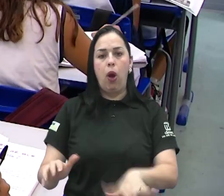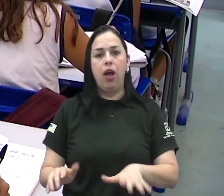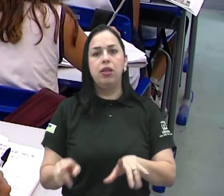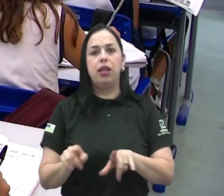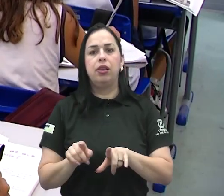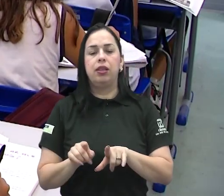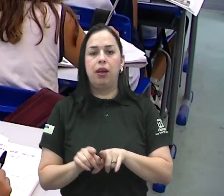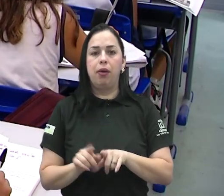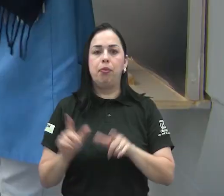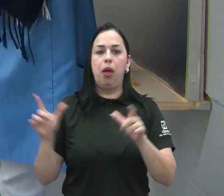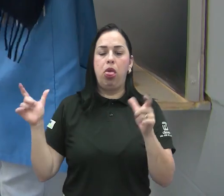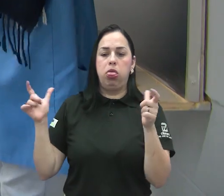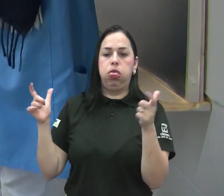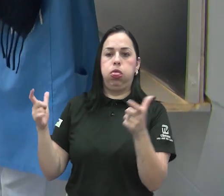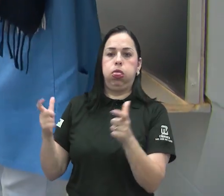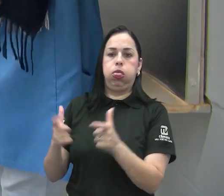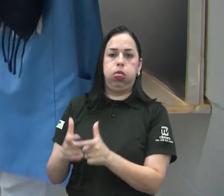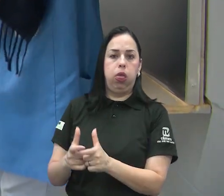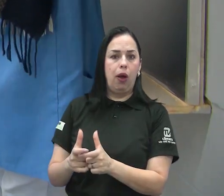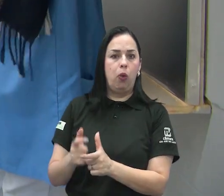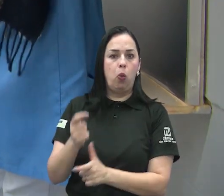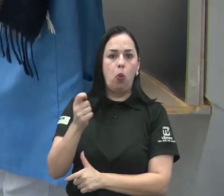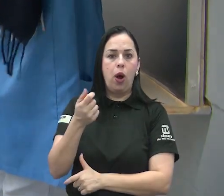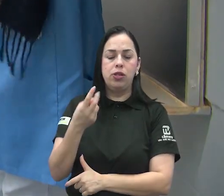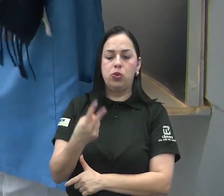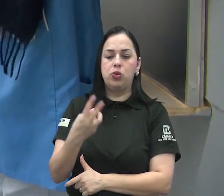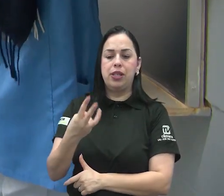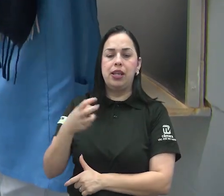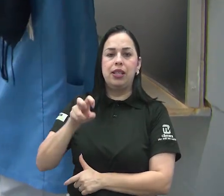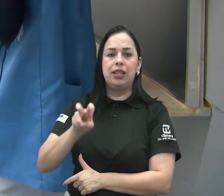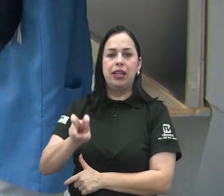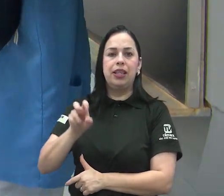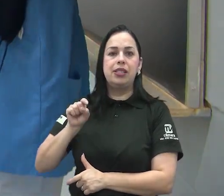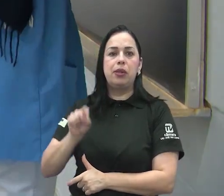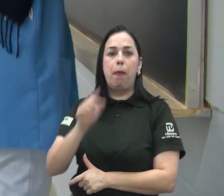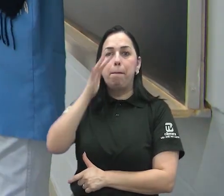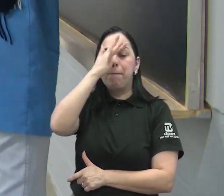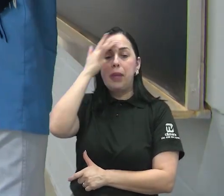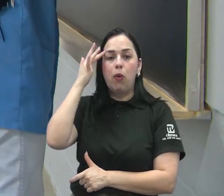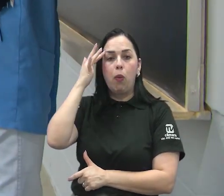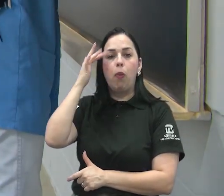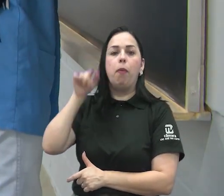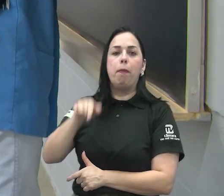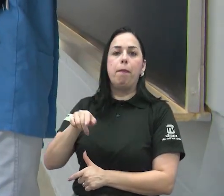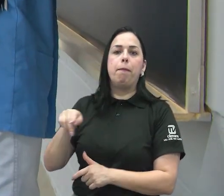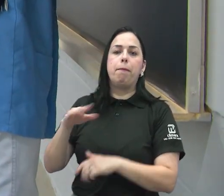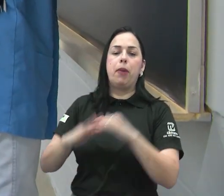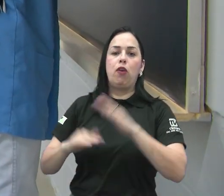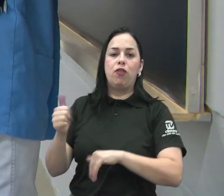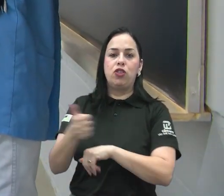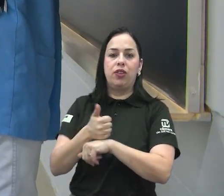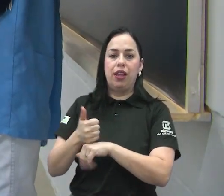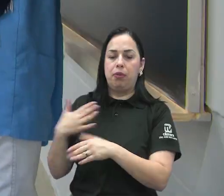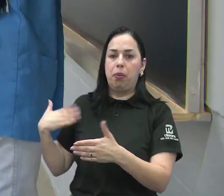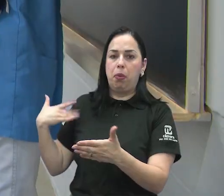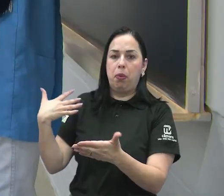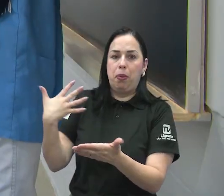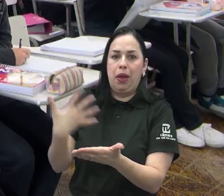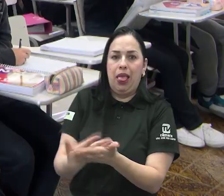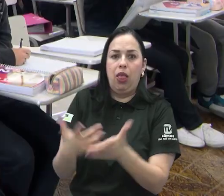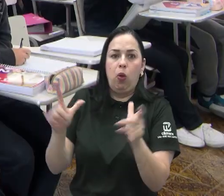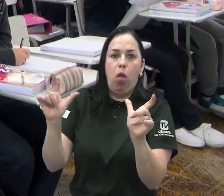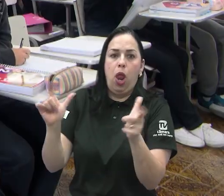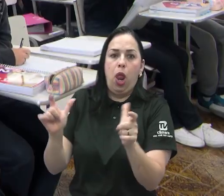das salas de aula. O déficit pode chegar a 235 mil profissionais até